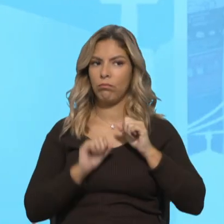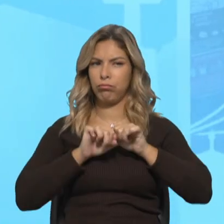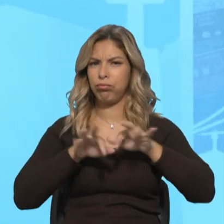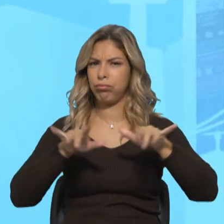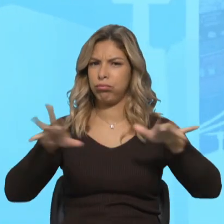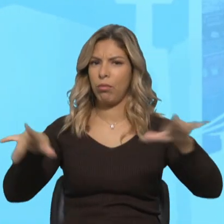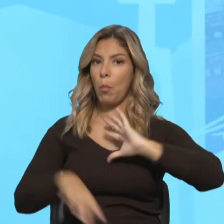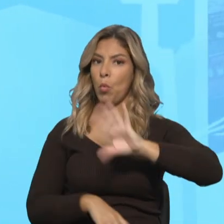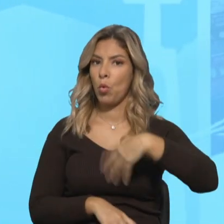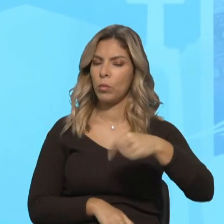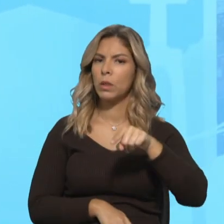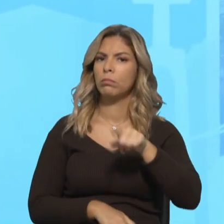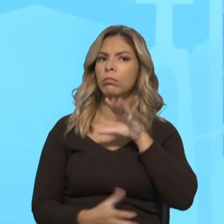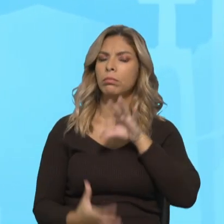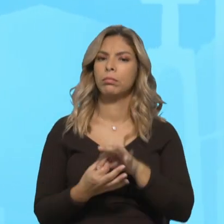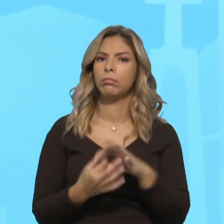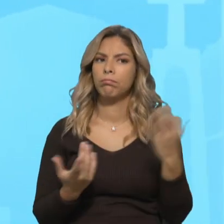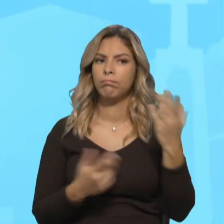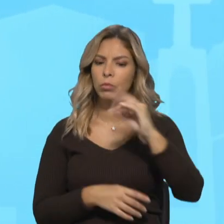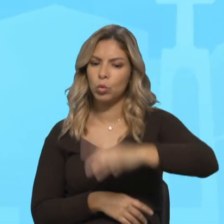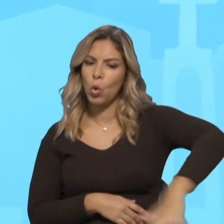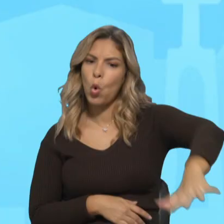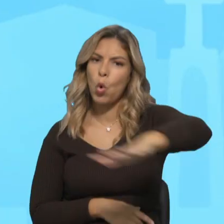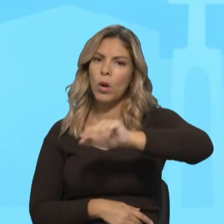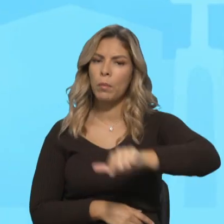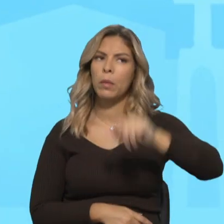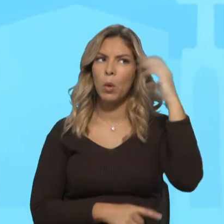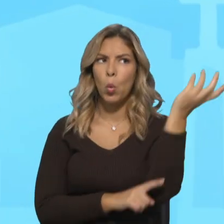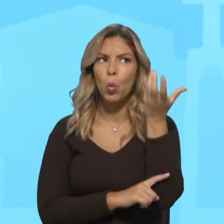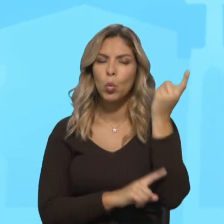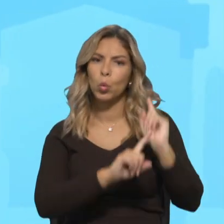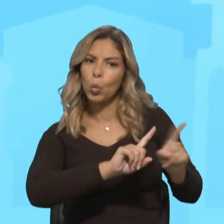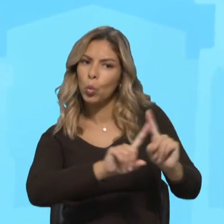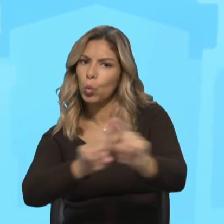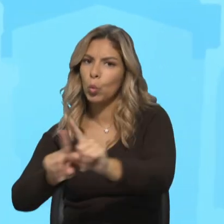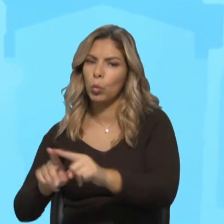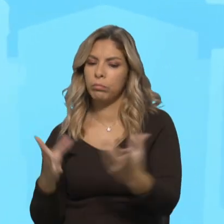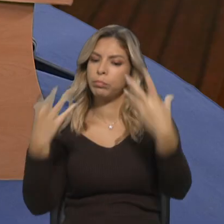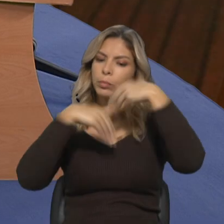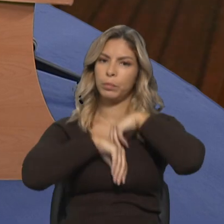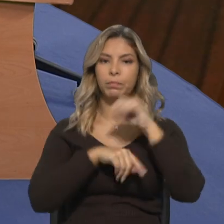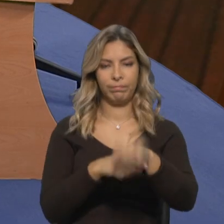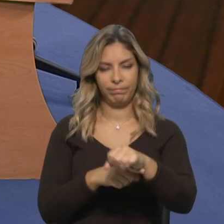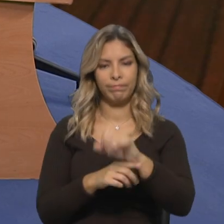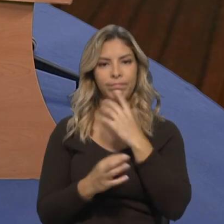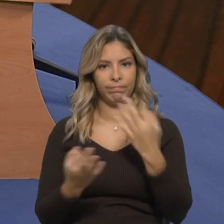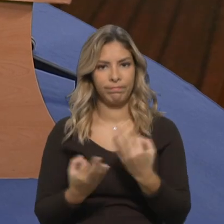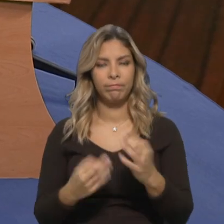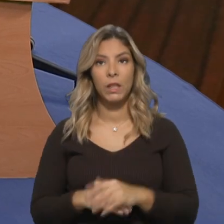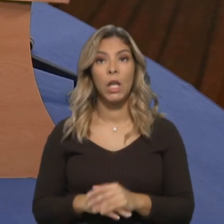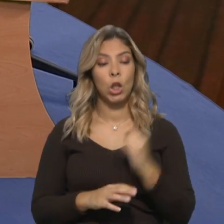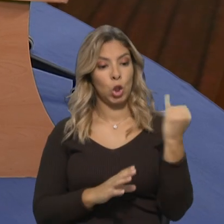missionário leva-vos a territórios e a culturas muito diferentes. Sim. O início do Instituto